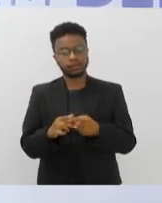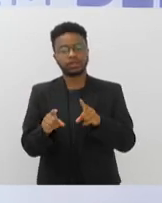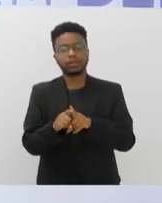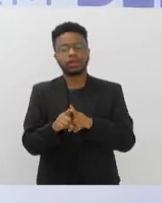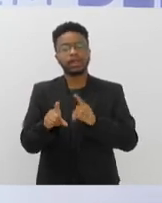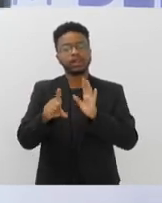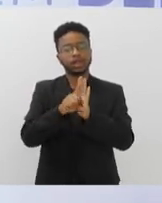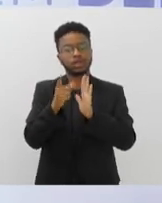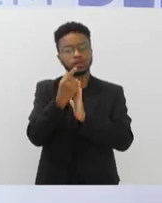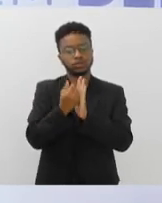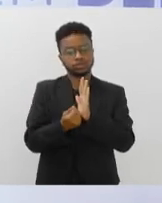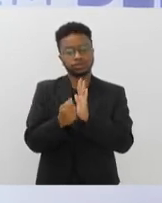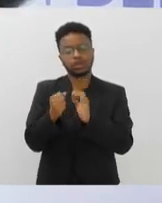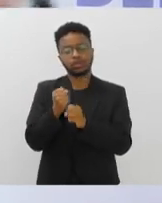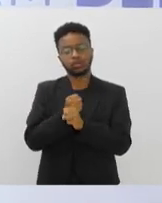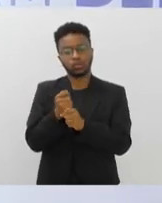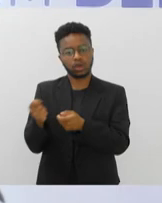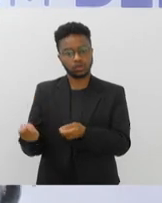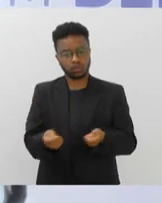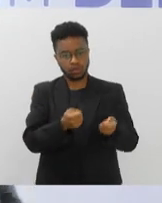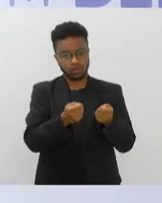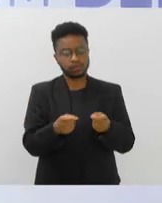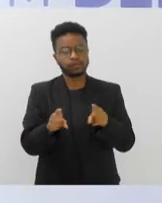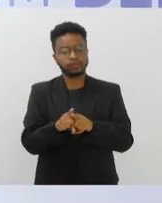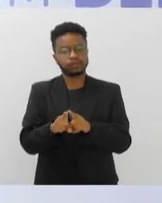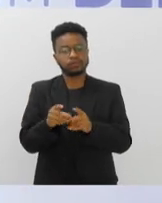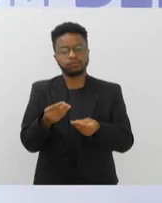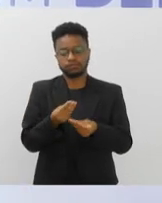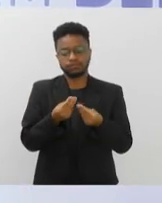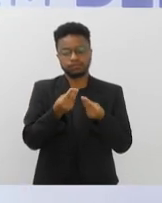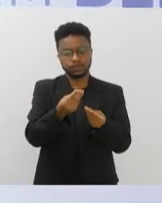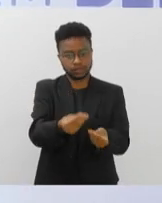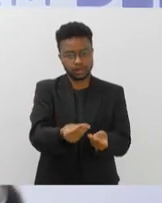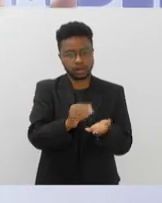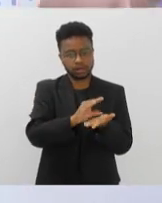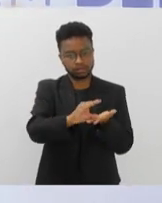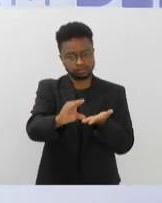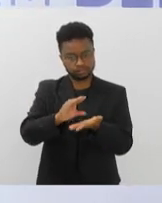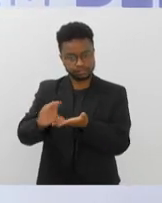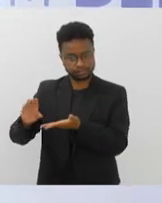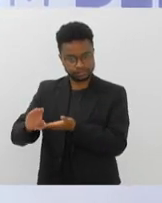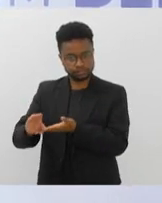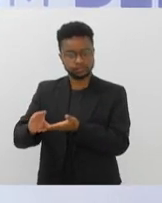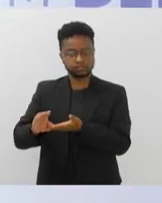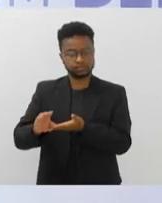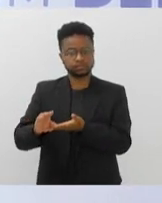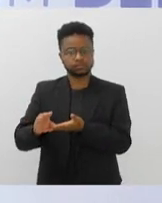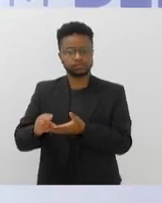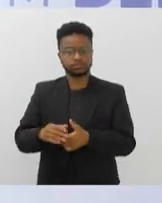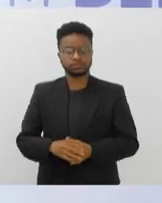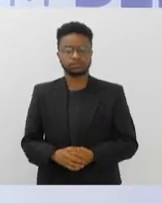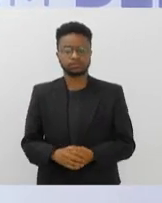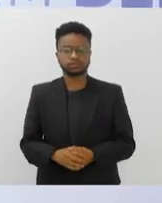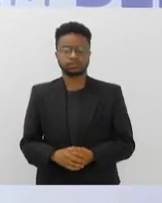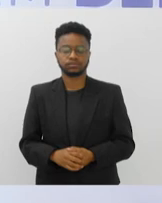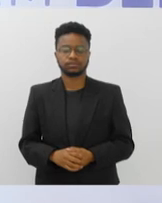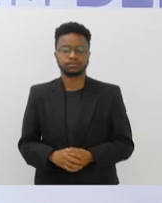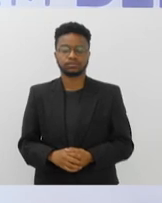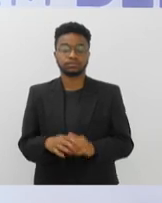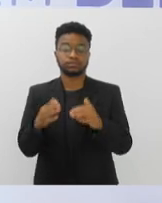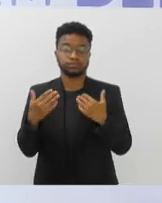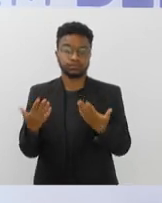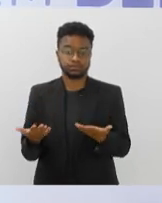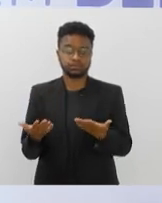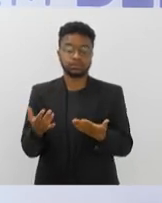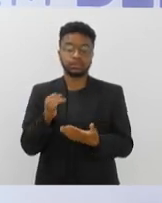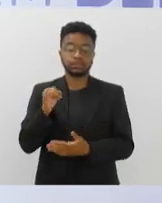que prevê recursos para aquelas ações né e previstas né para aquela gestão então quando a